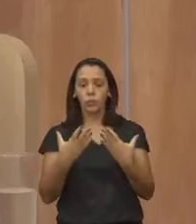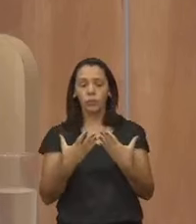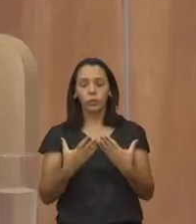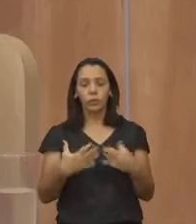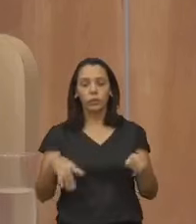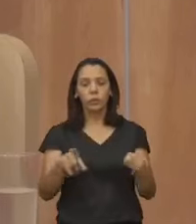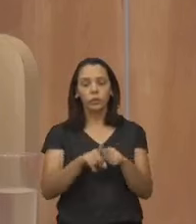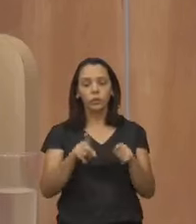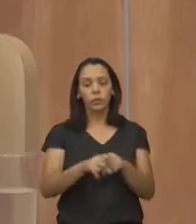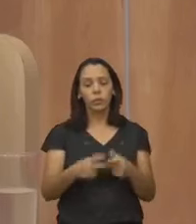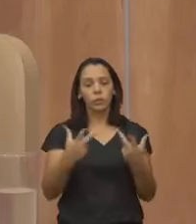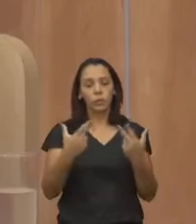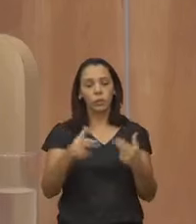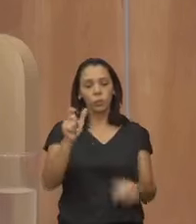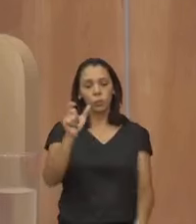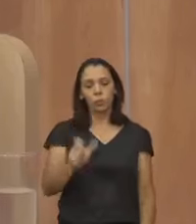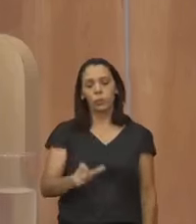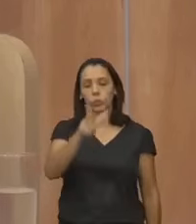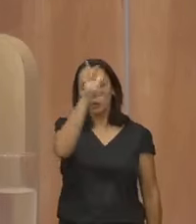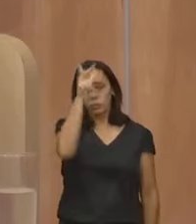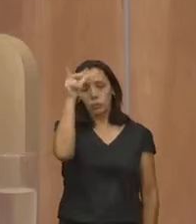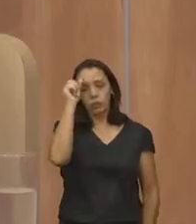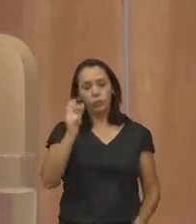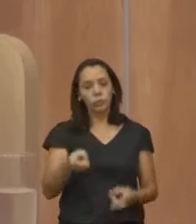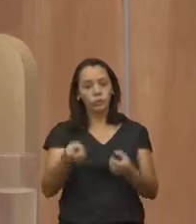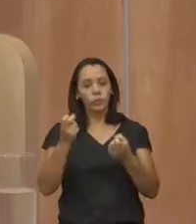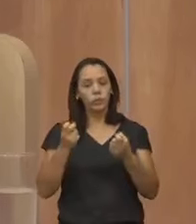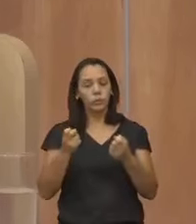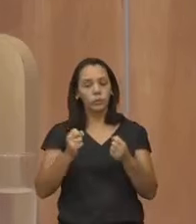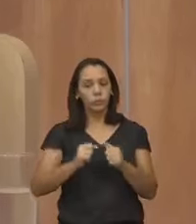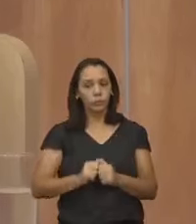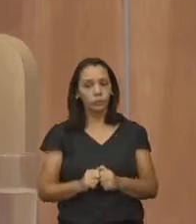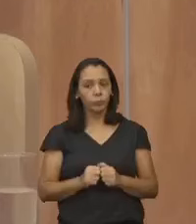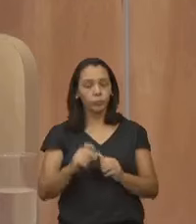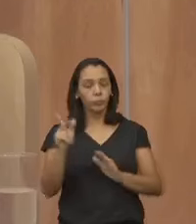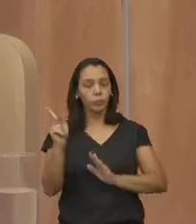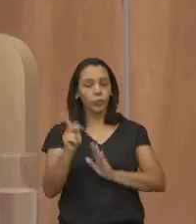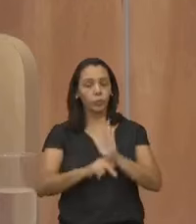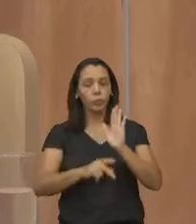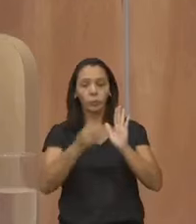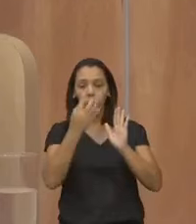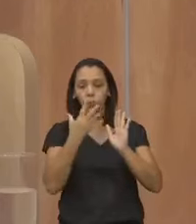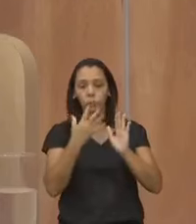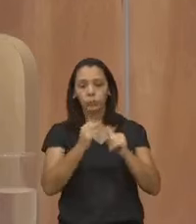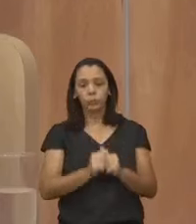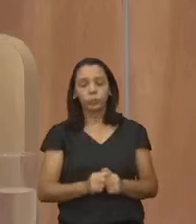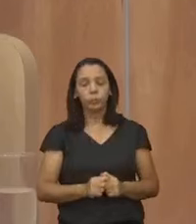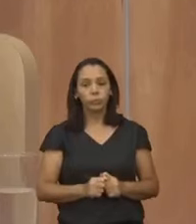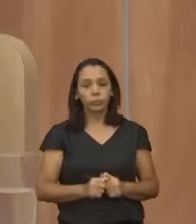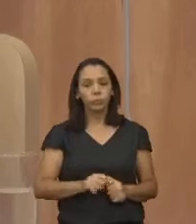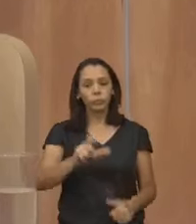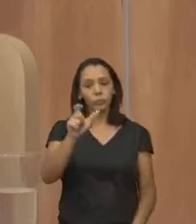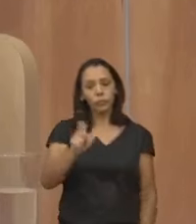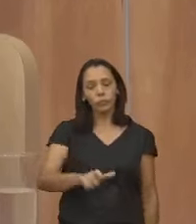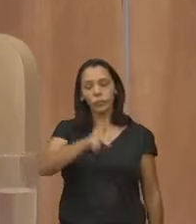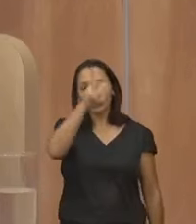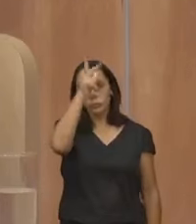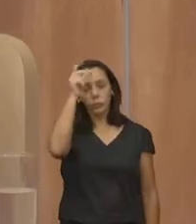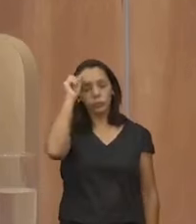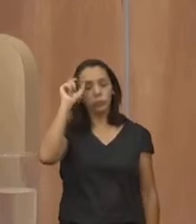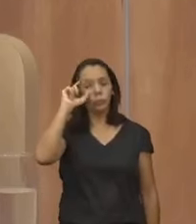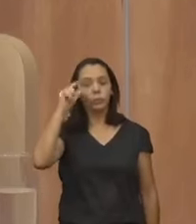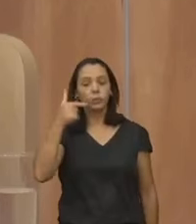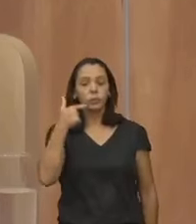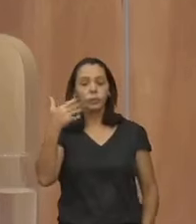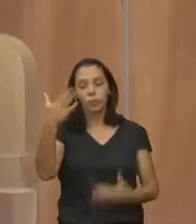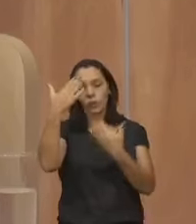está enxergando nesse projeto. E já falando do nosso prefeito Celso Florencio, eu quero, além de cumprimentá-lo e agradecer